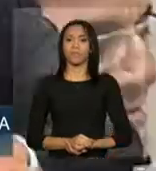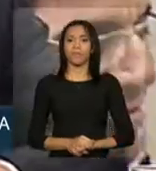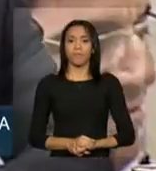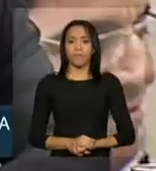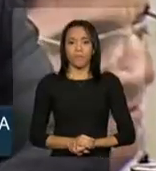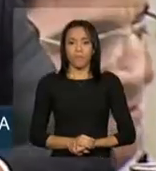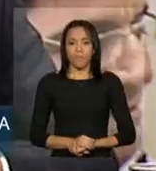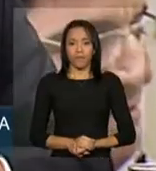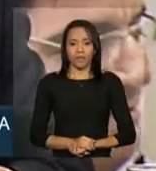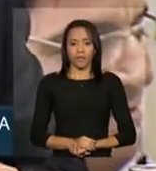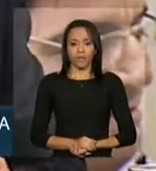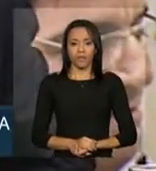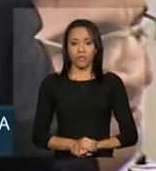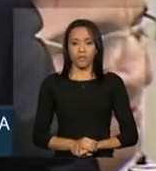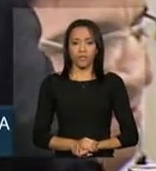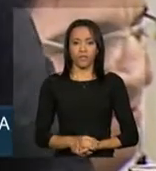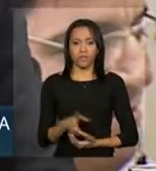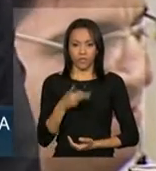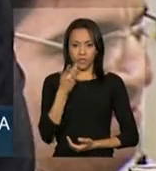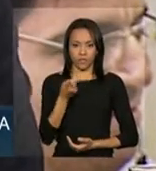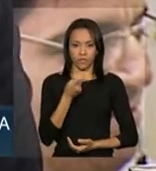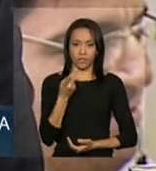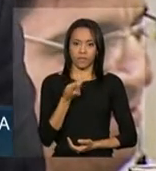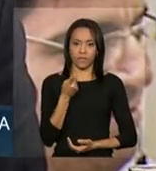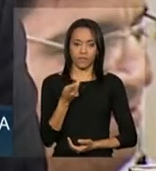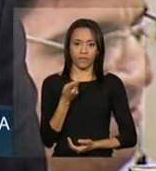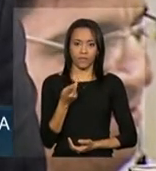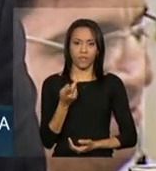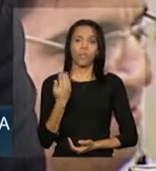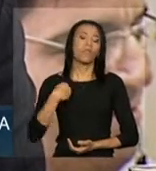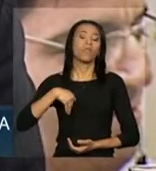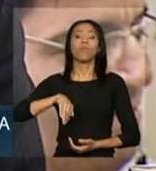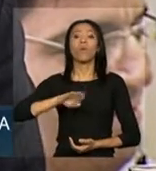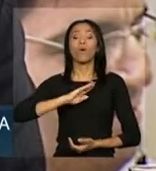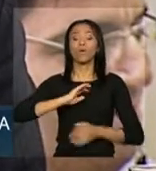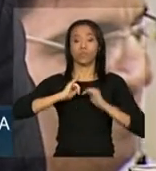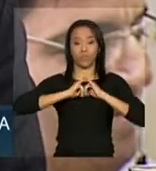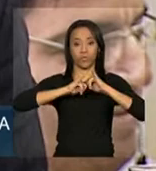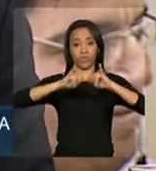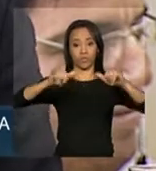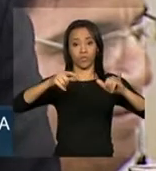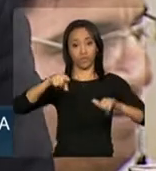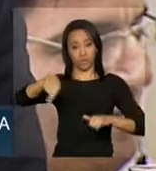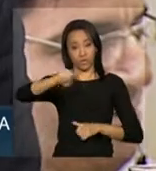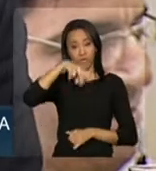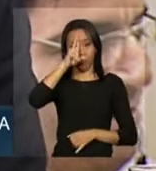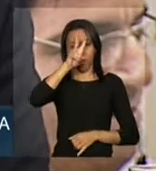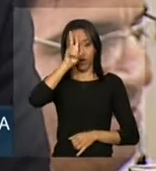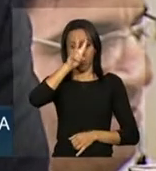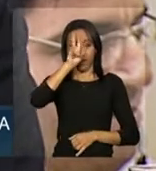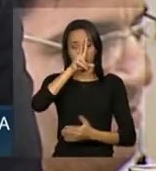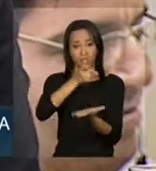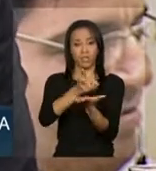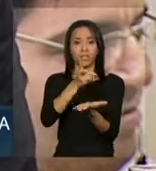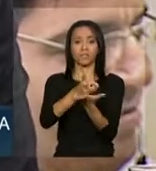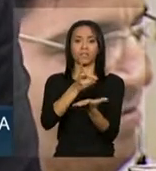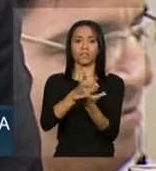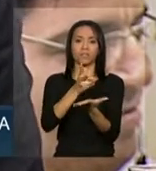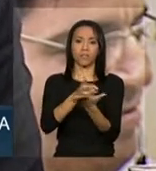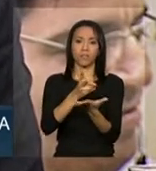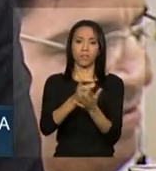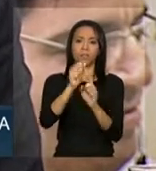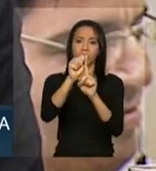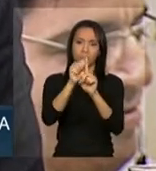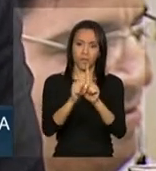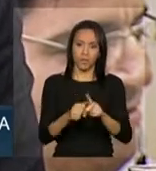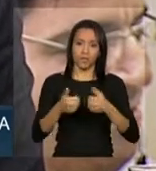Eh dizer então retomando primeiro nós estamos divulgando vocês lembram que todo mês tá aberto